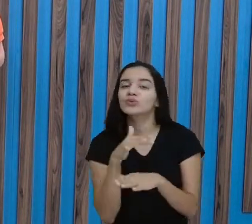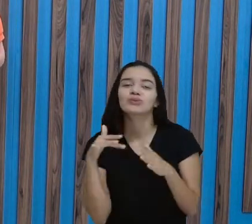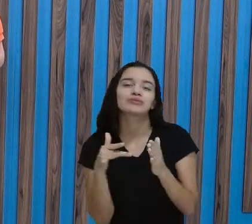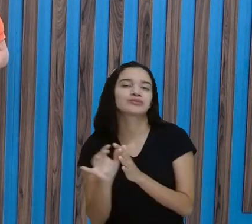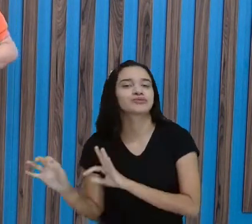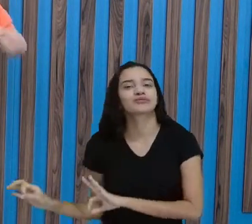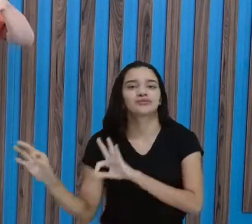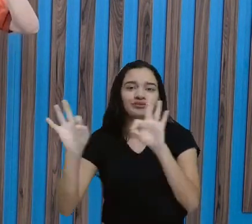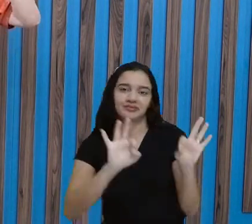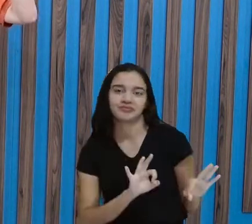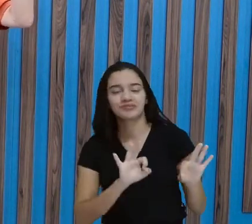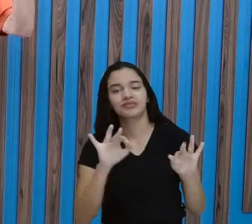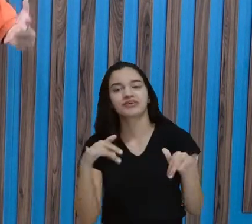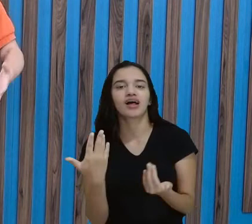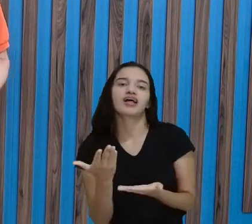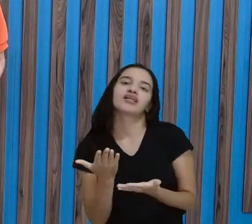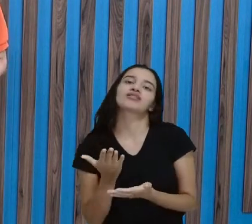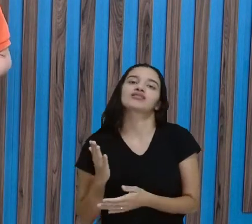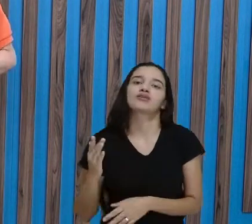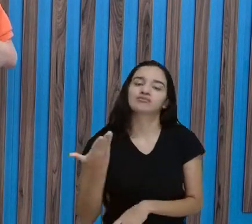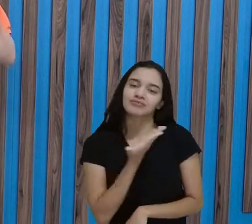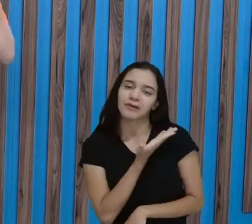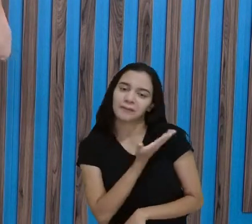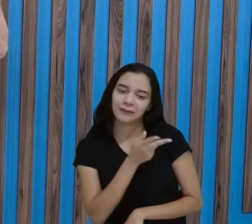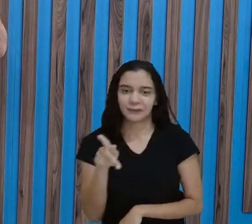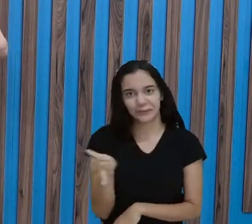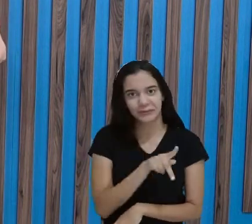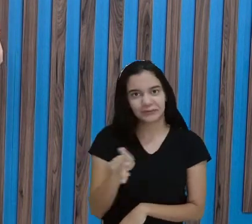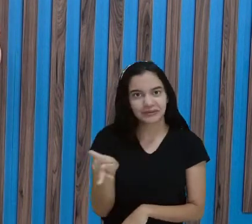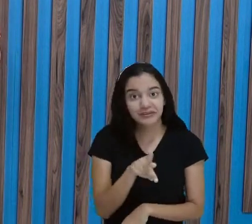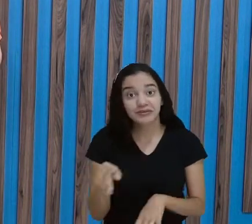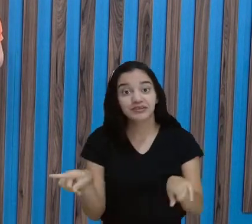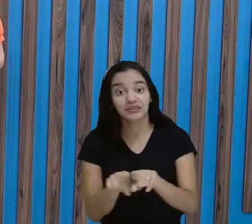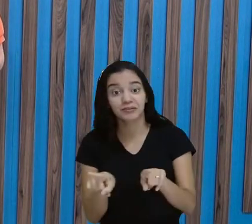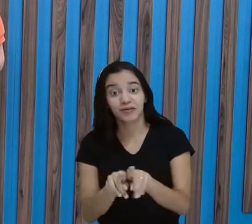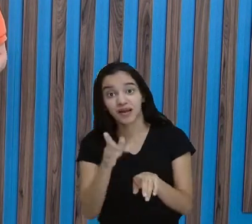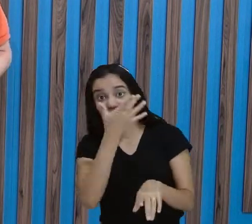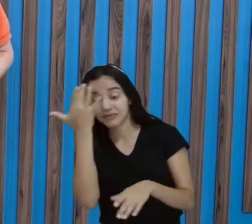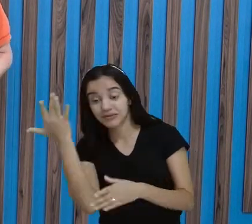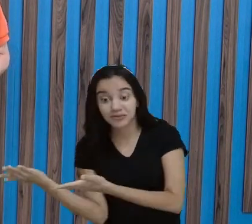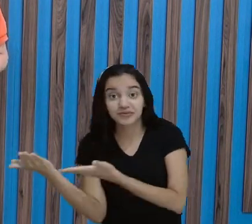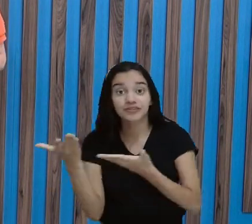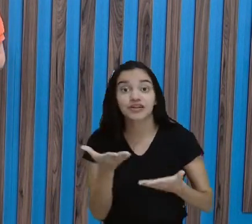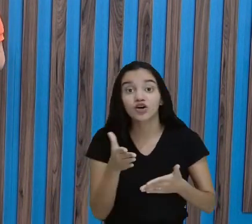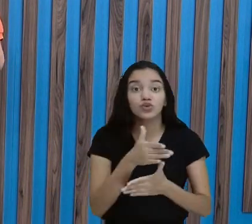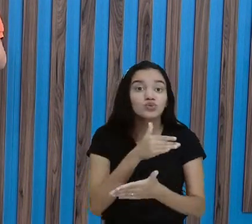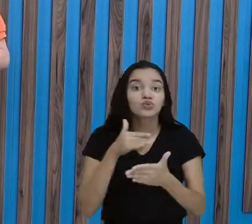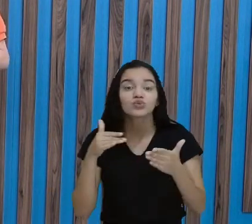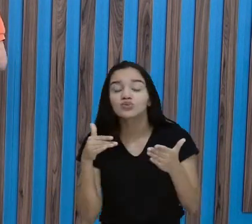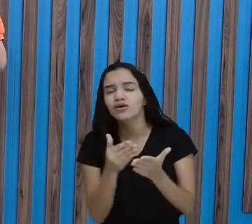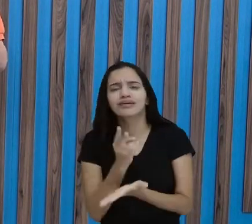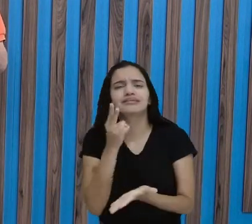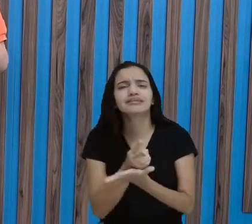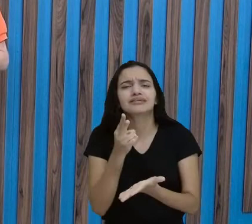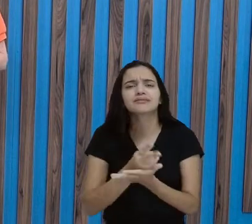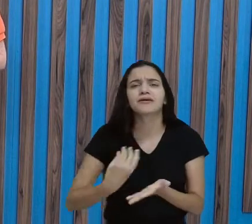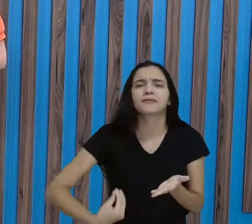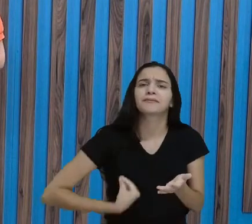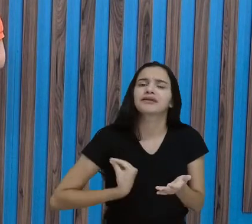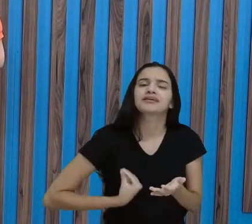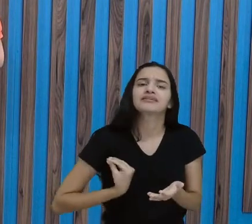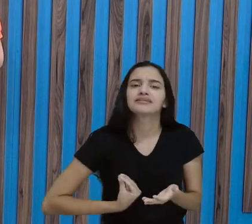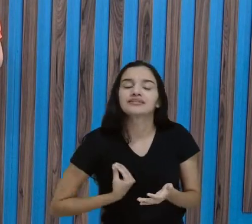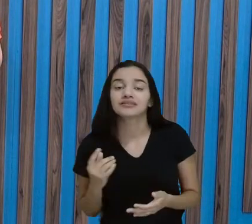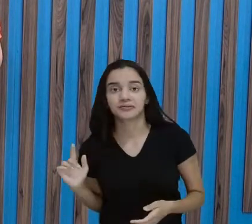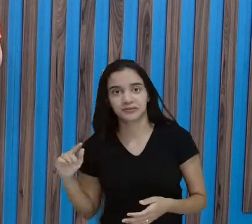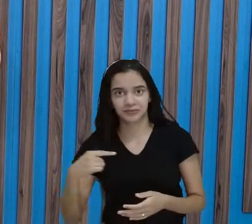a gente, né? Os nossos colegas professores, as pessoas que são convidadas, enfim, todo mundo que está sempre aqui presente com